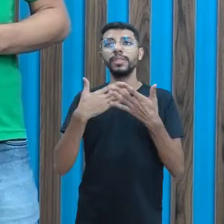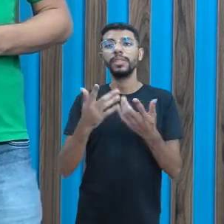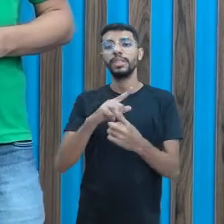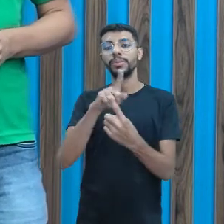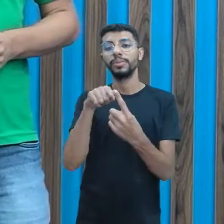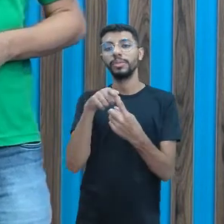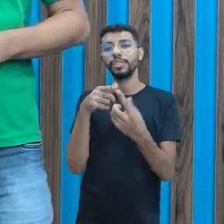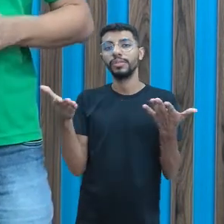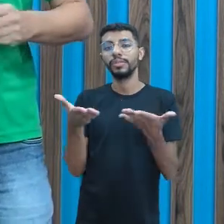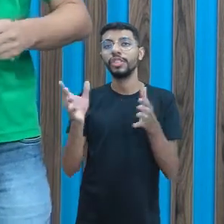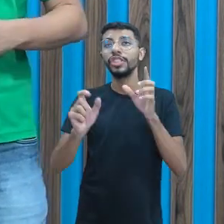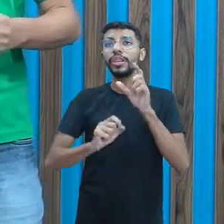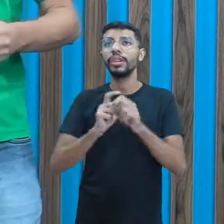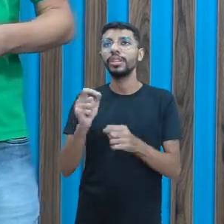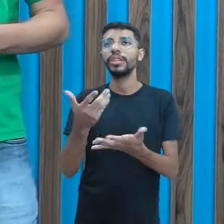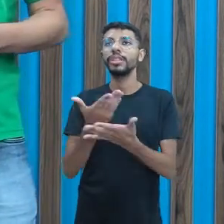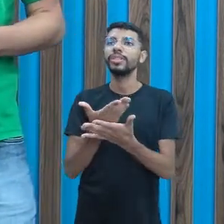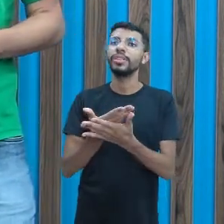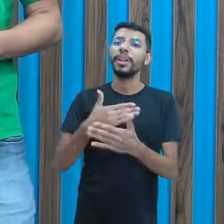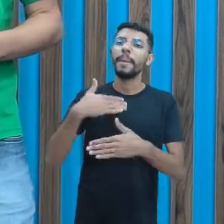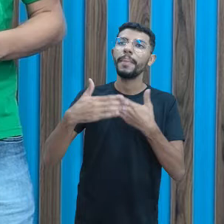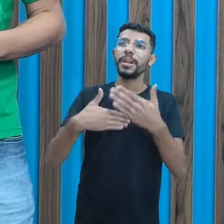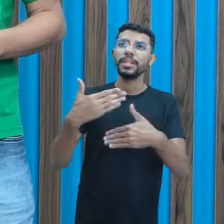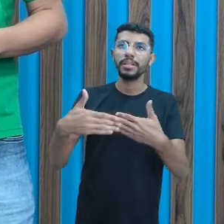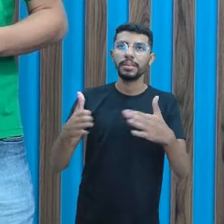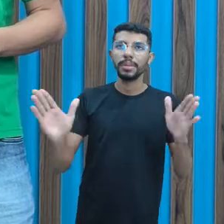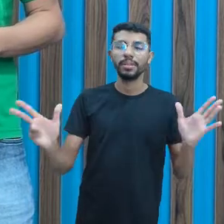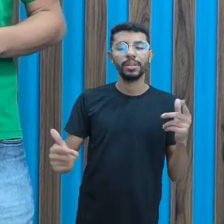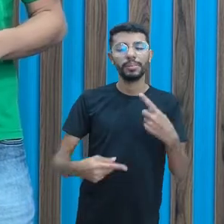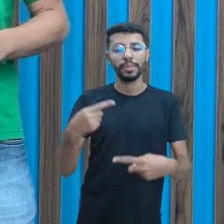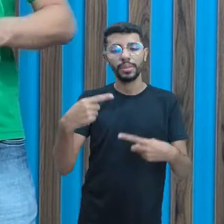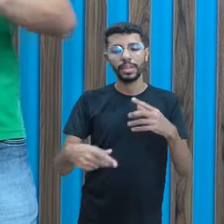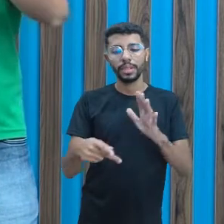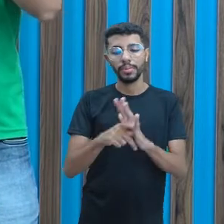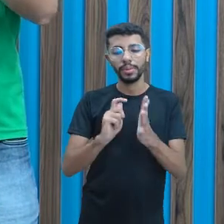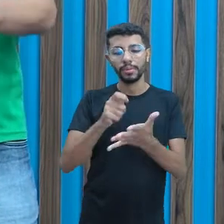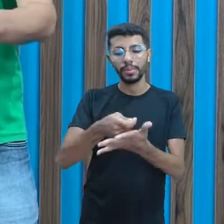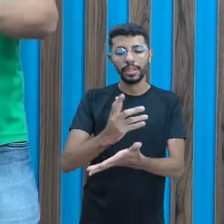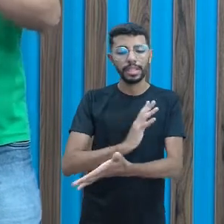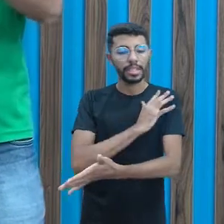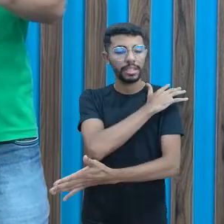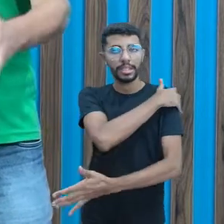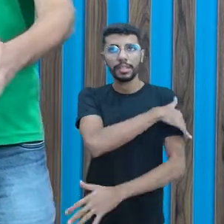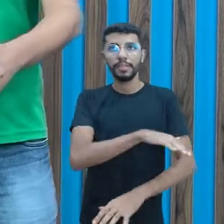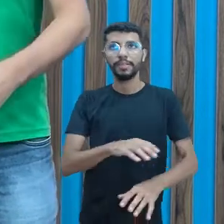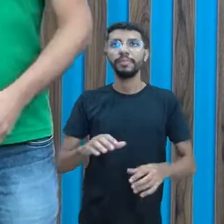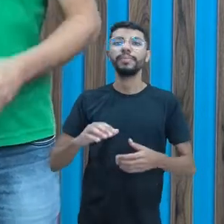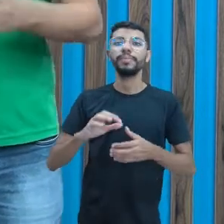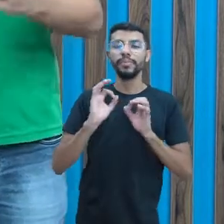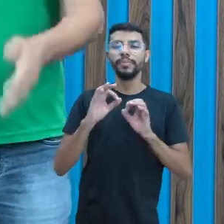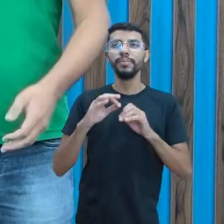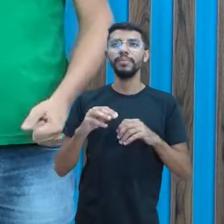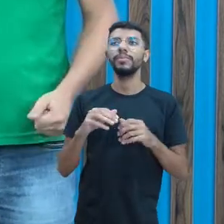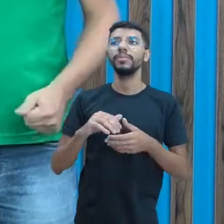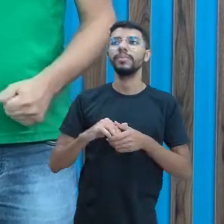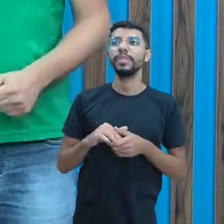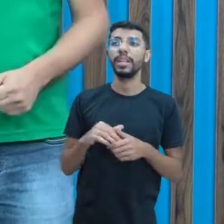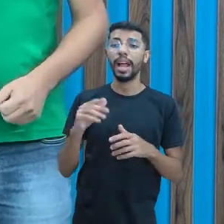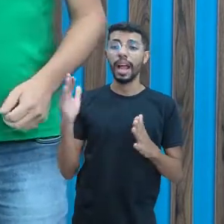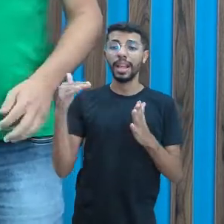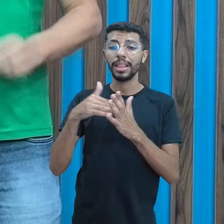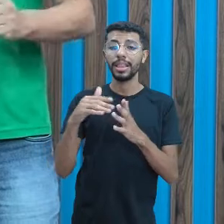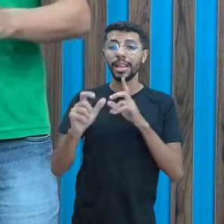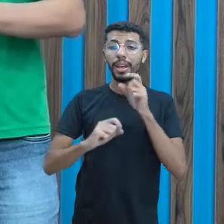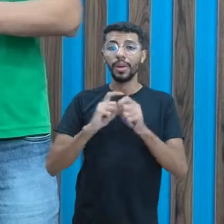de hoje é esse, né? Vamos estudar esse processo de abertura política, da ditadura civil-militar, até o momento em que assume um presidente